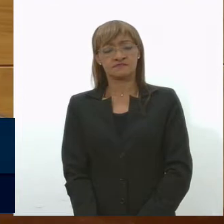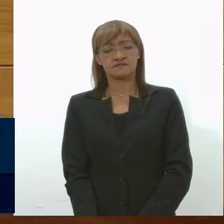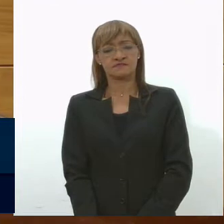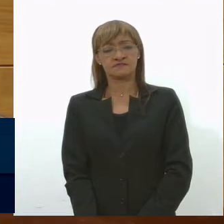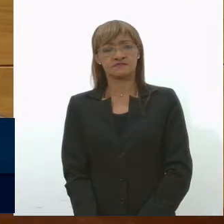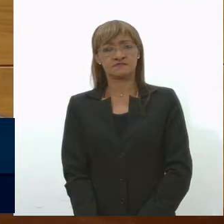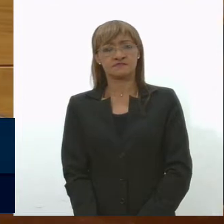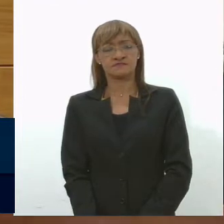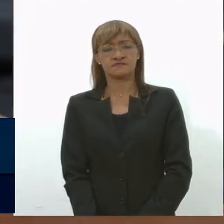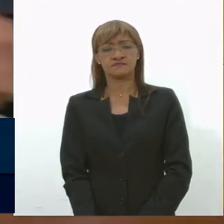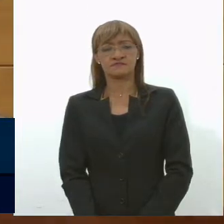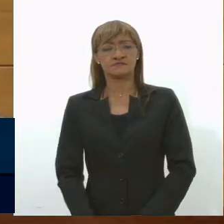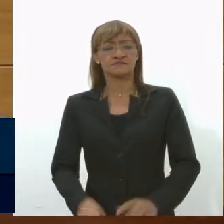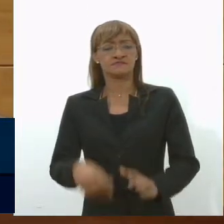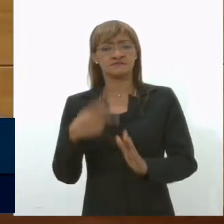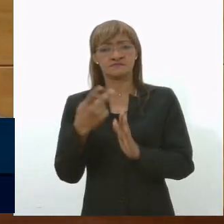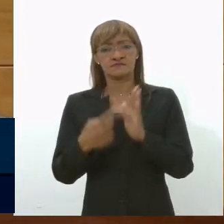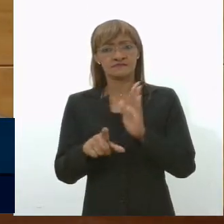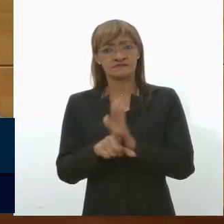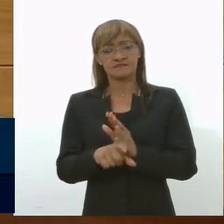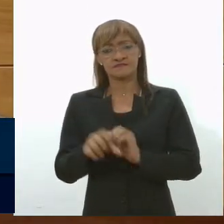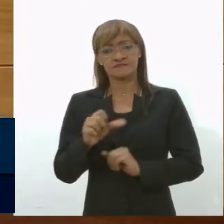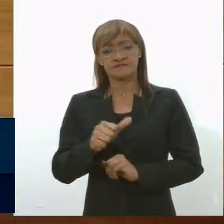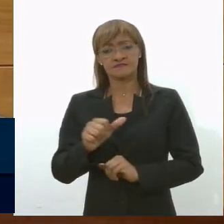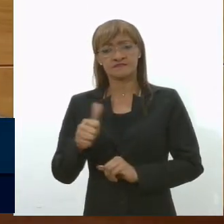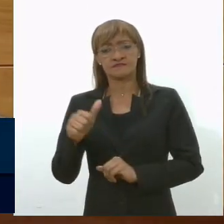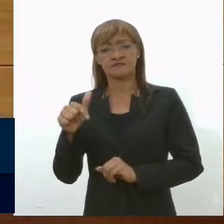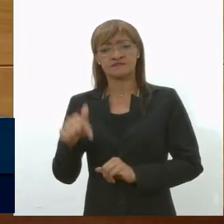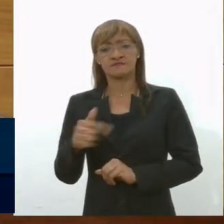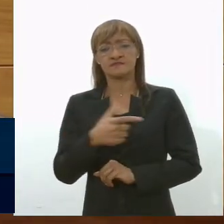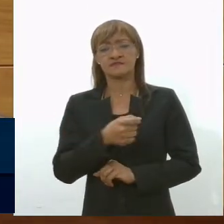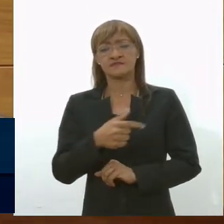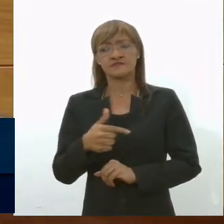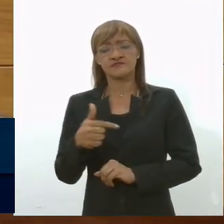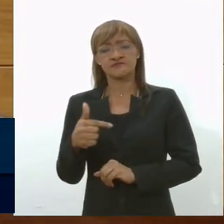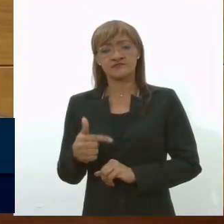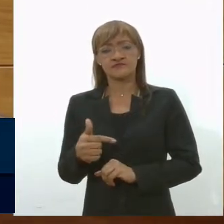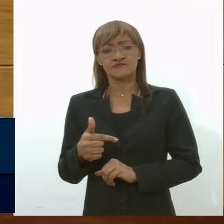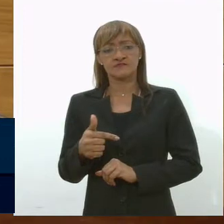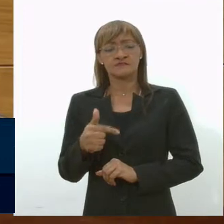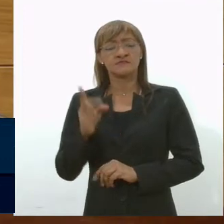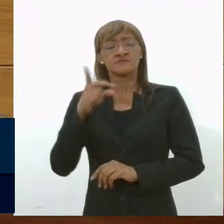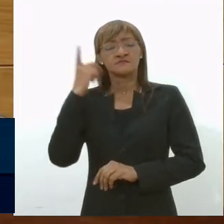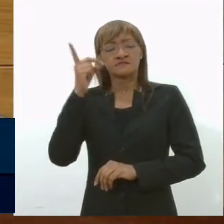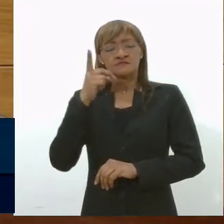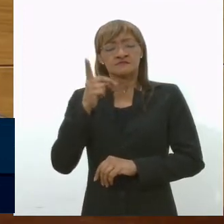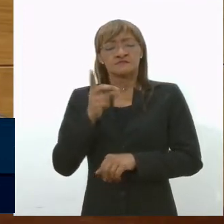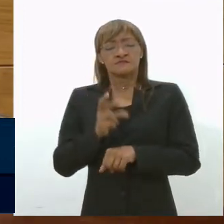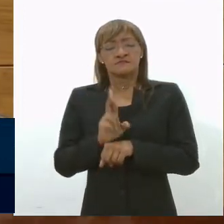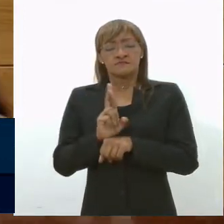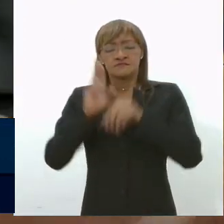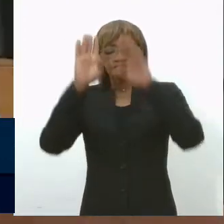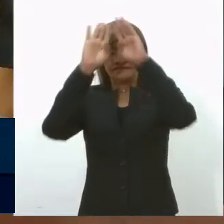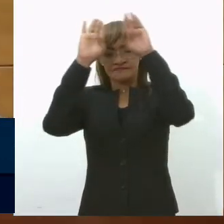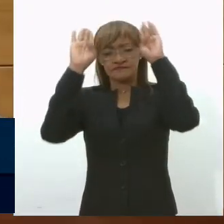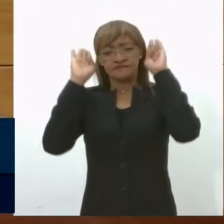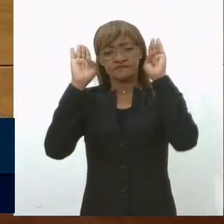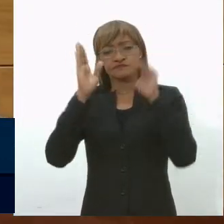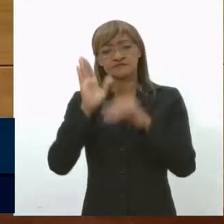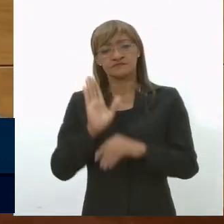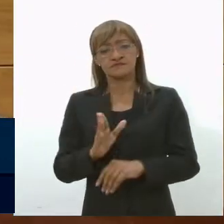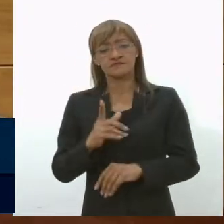Projeto de Lei Ordinária nº 117/2022, de autoria do deputado Dr. Samuel, dispõe sobre reconhecimento